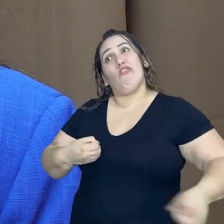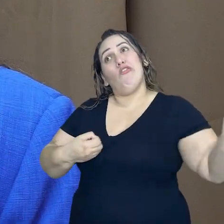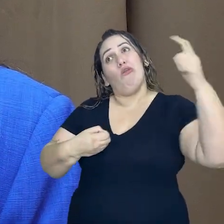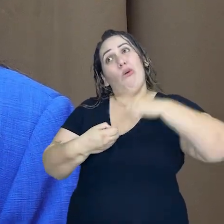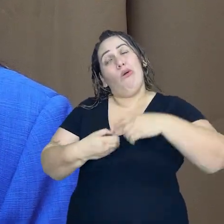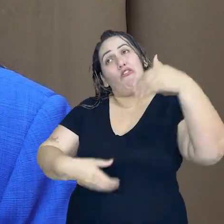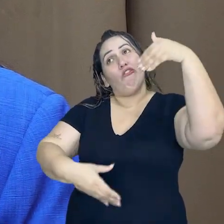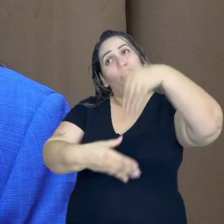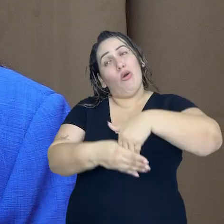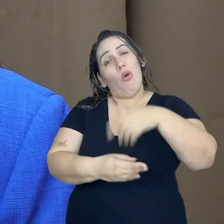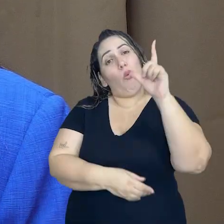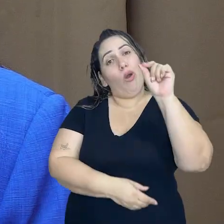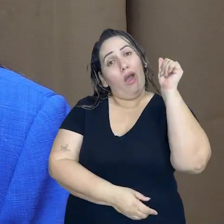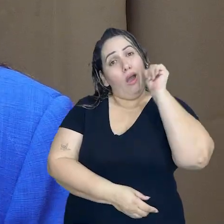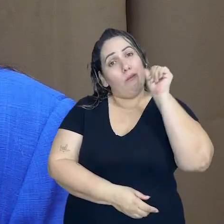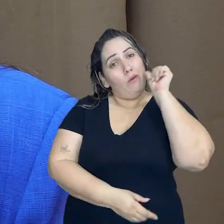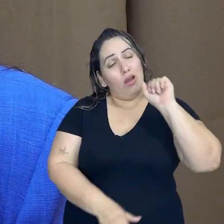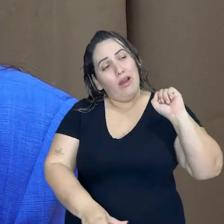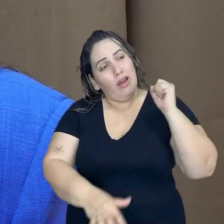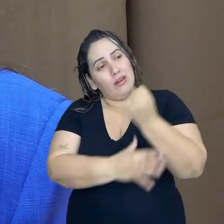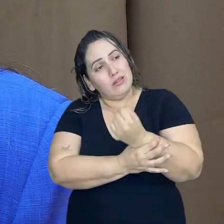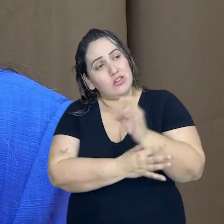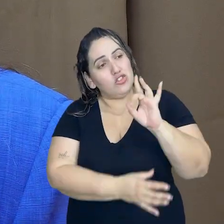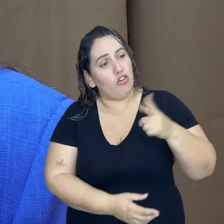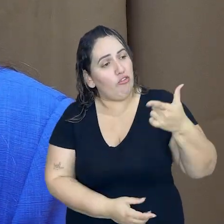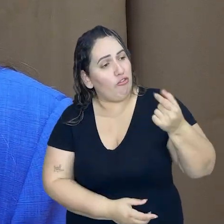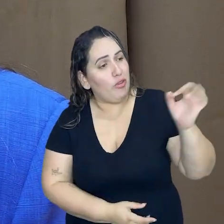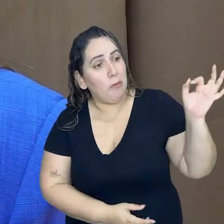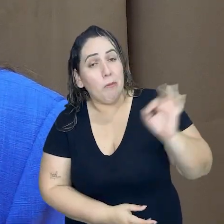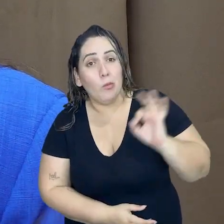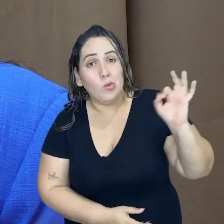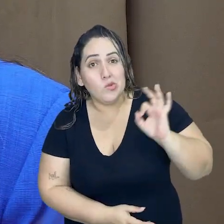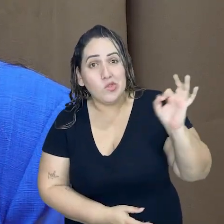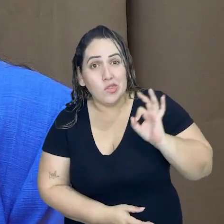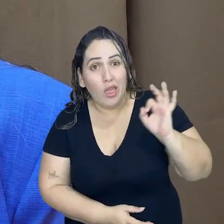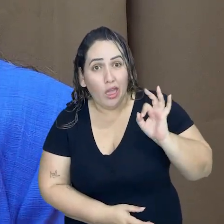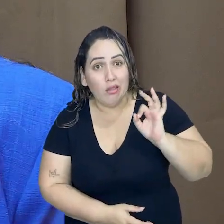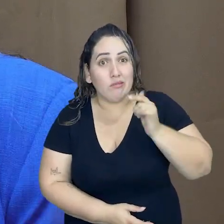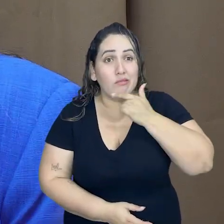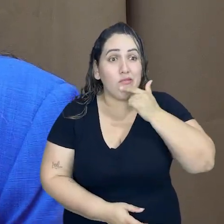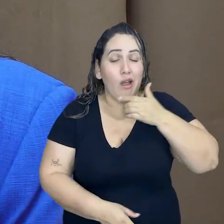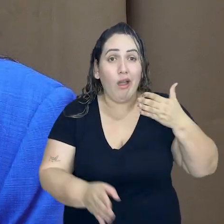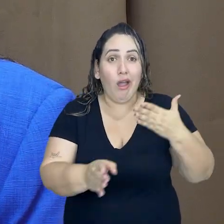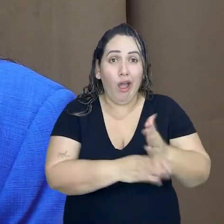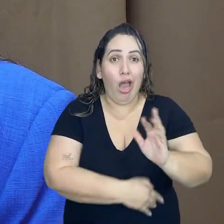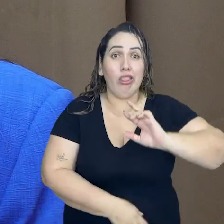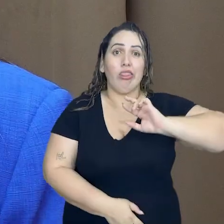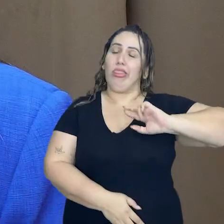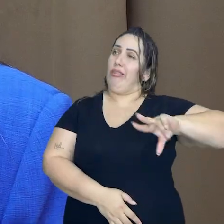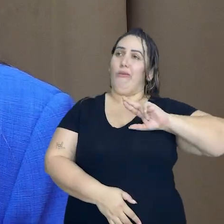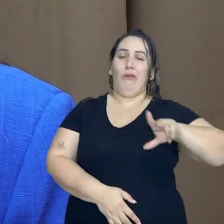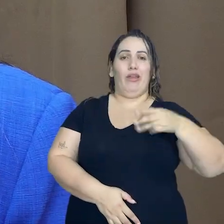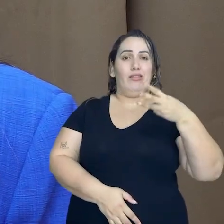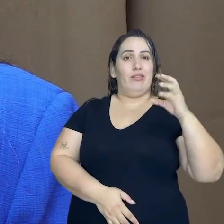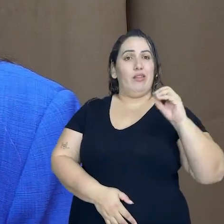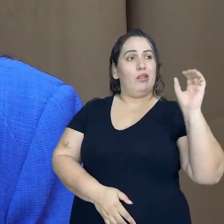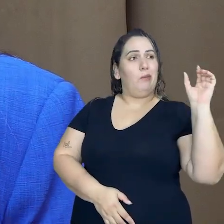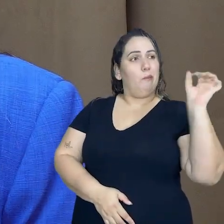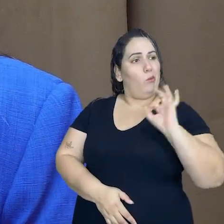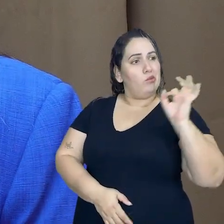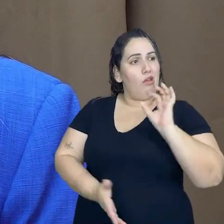a garantia de ter 20% das cadeiras. E não mais só o financiamento.